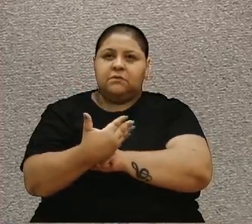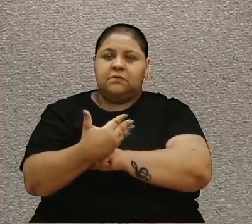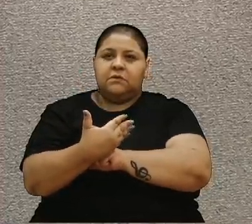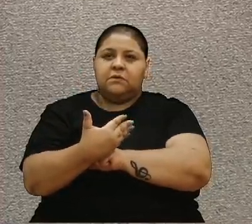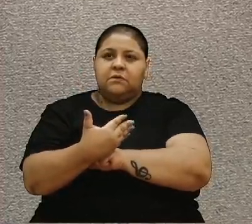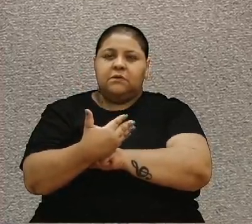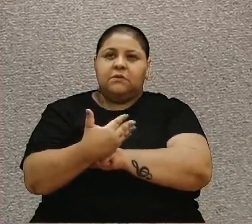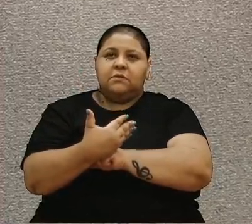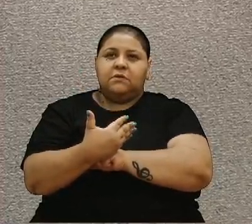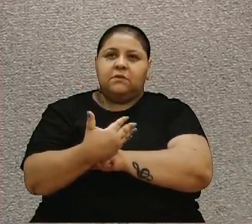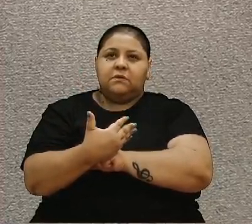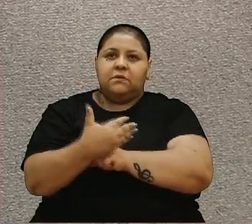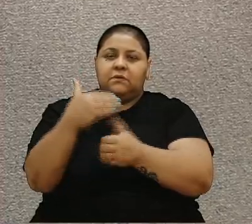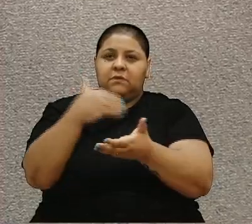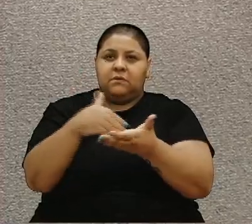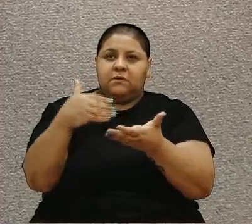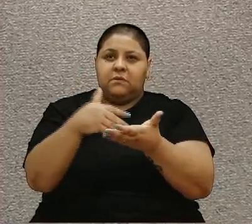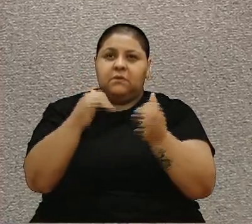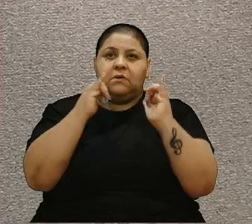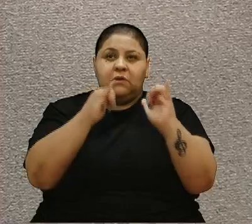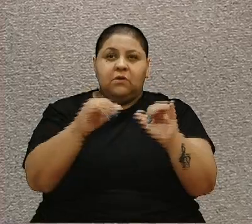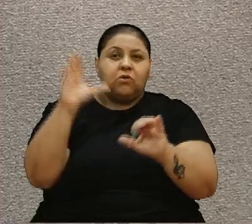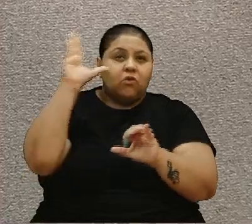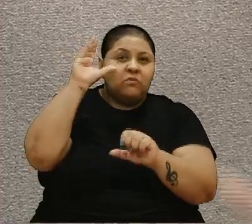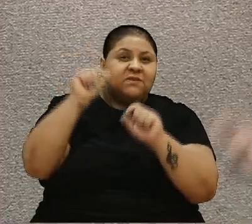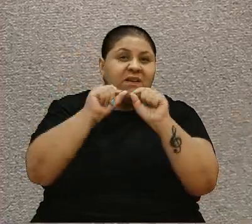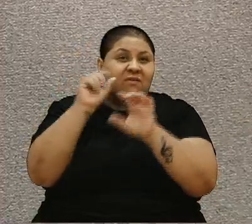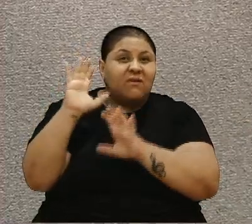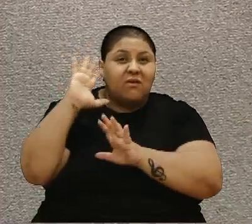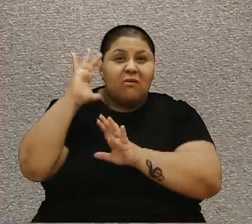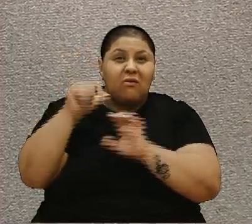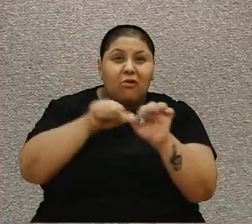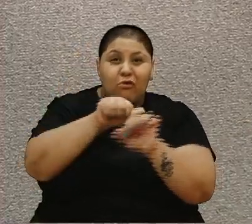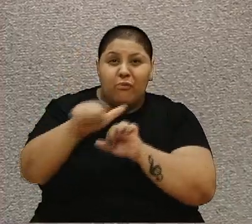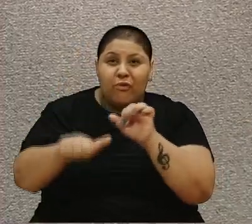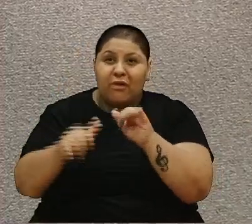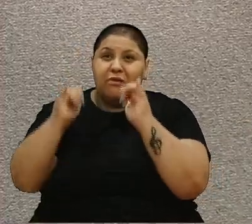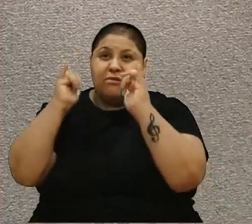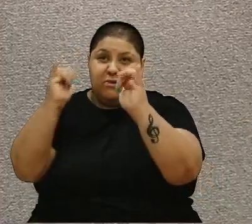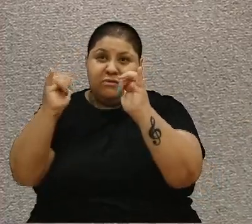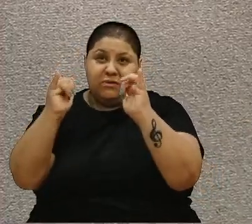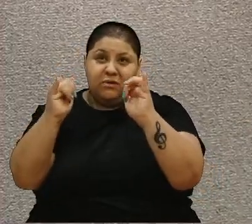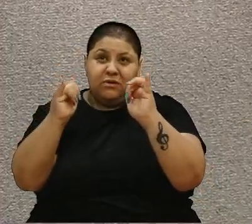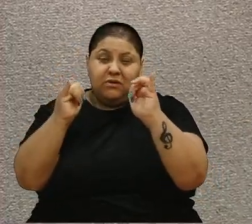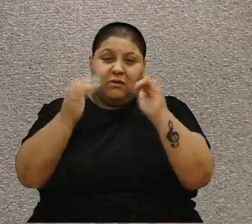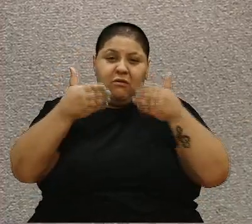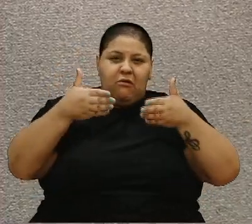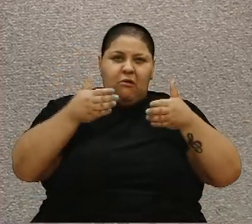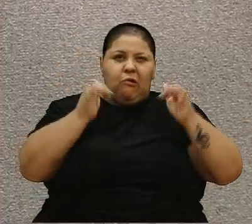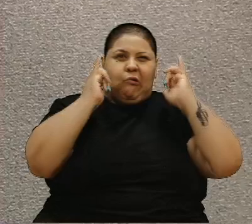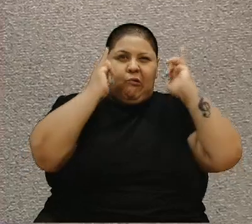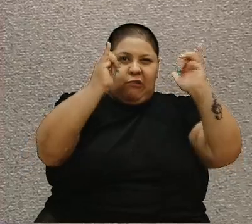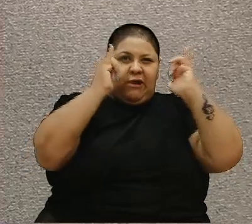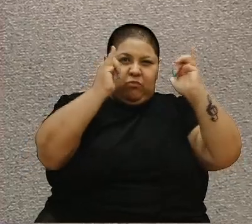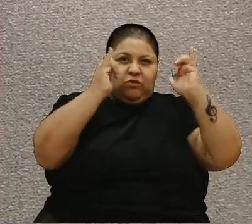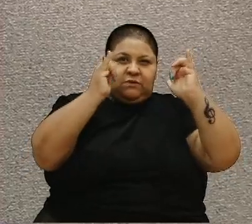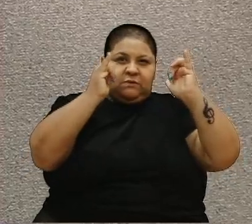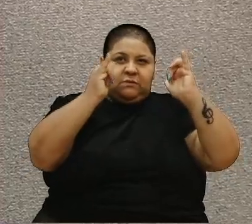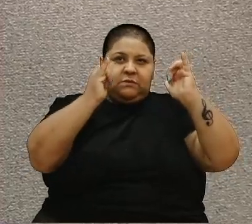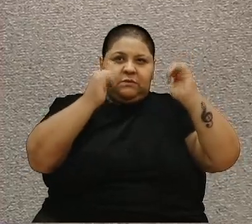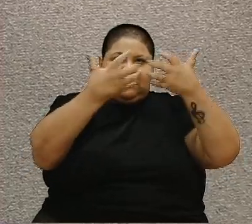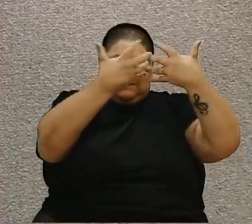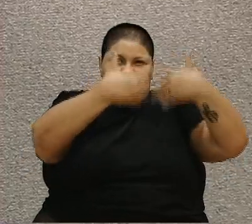Trânsito que verifique o que ocorreu para ser modificado esse ônibus articulado por um ônibus comum, né? O